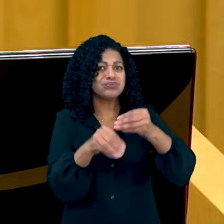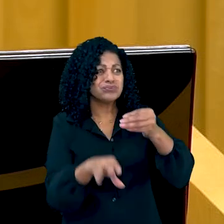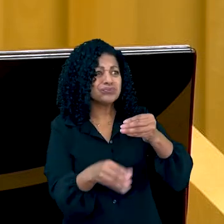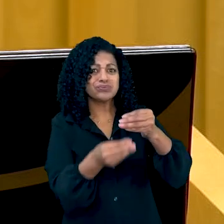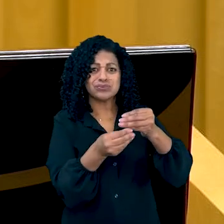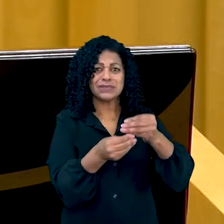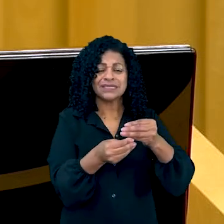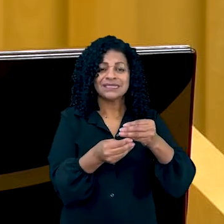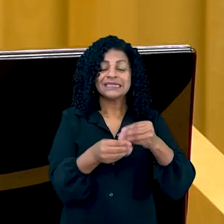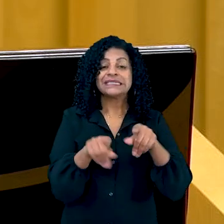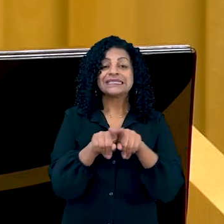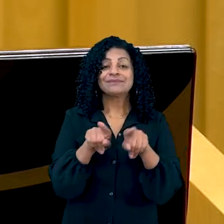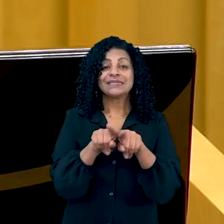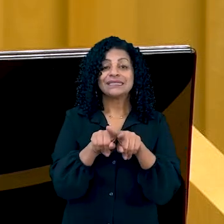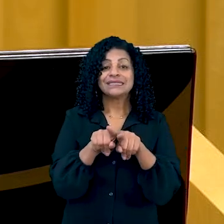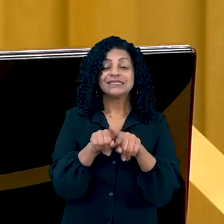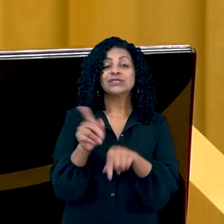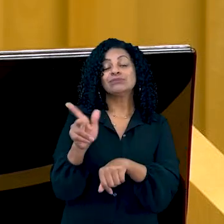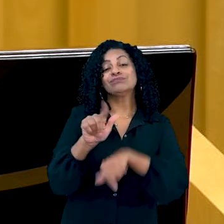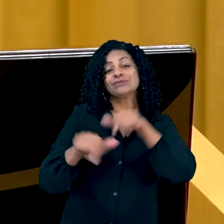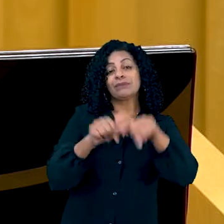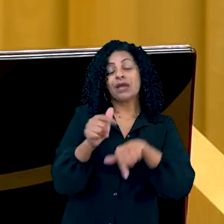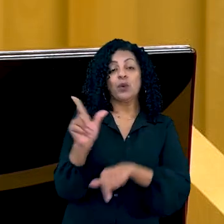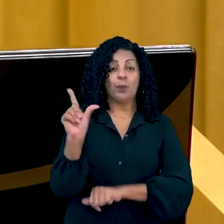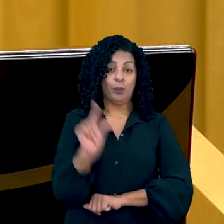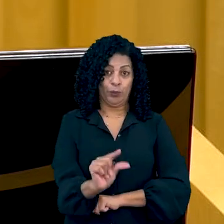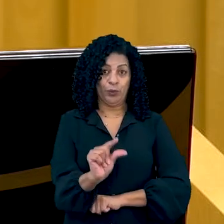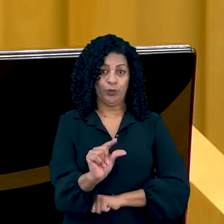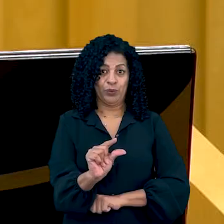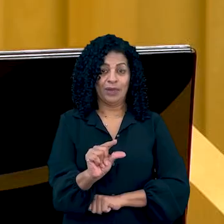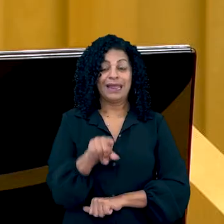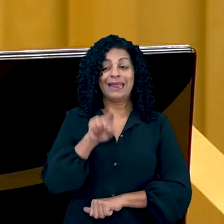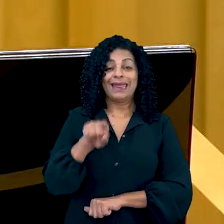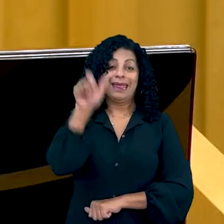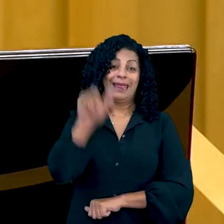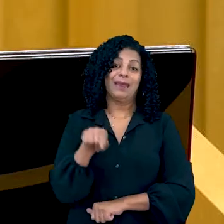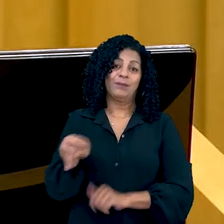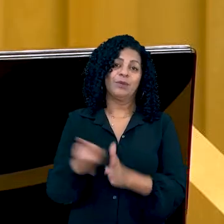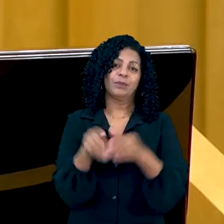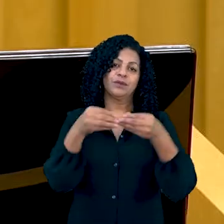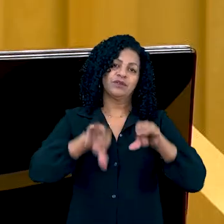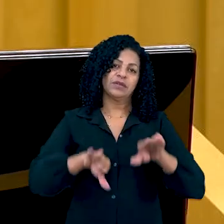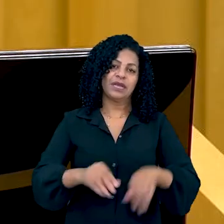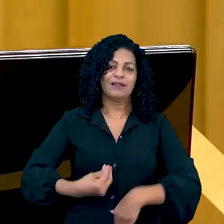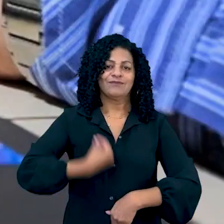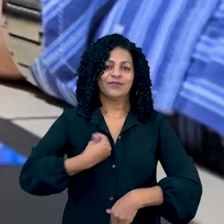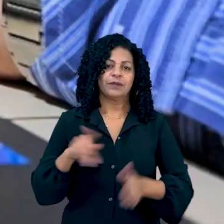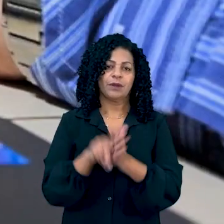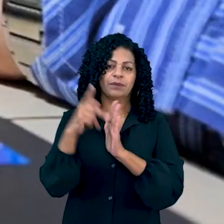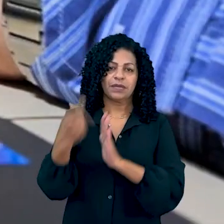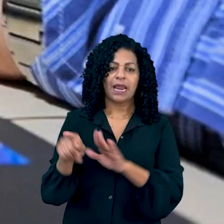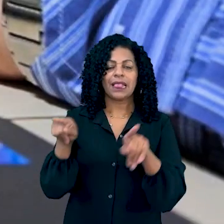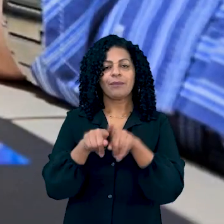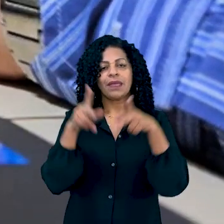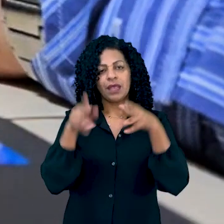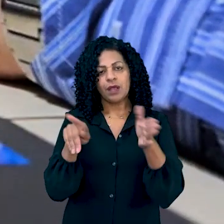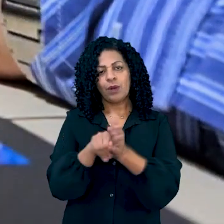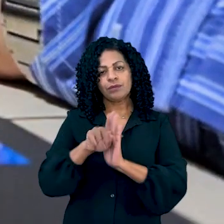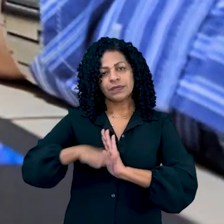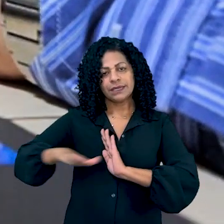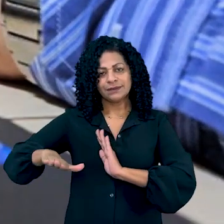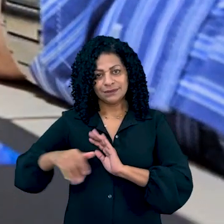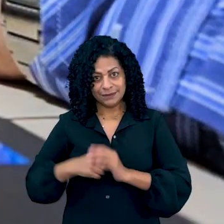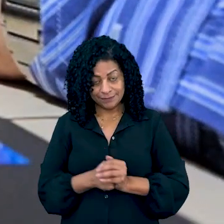trabalho remunerado e cuidados com a família, prejudicando o bem-estar dela e do filho. Outro ponto abordado